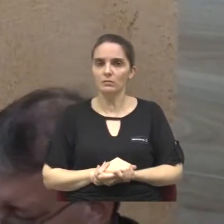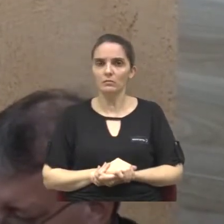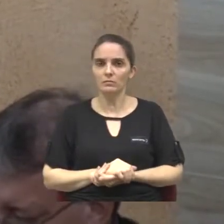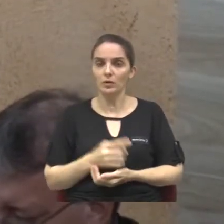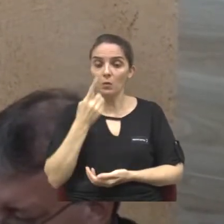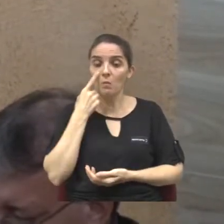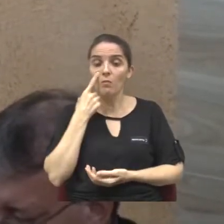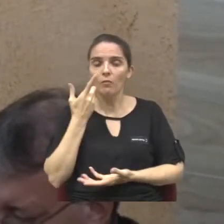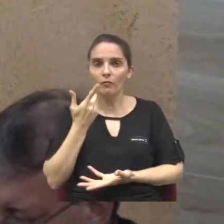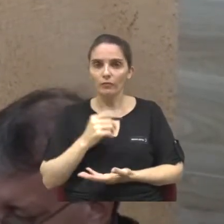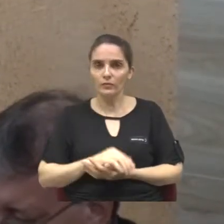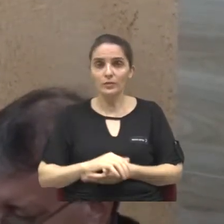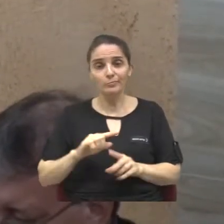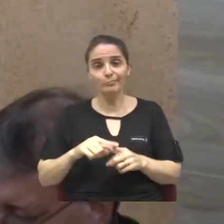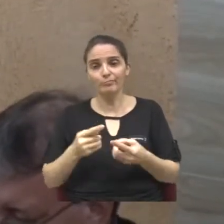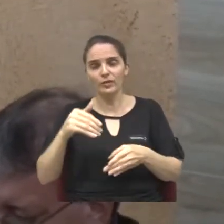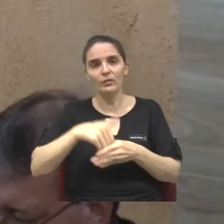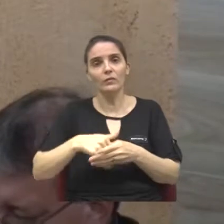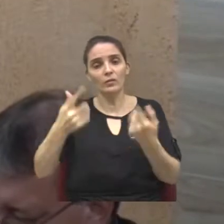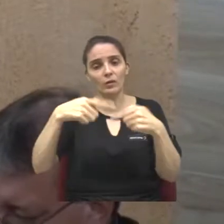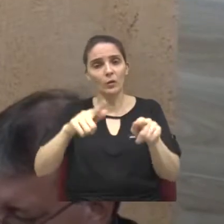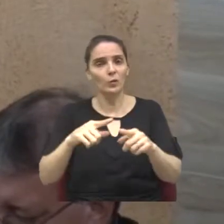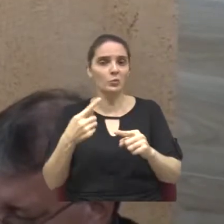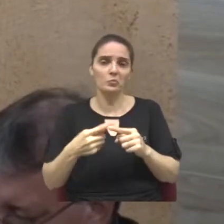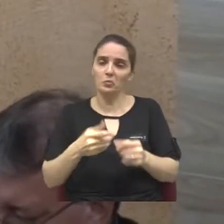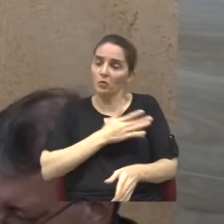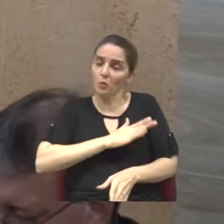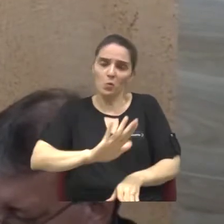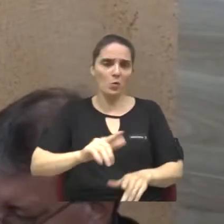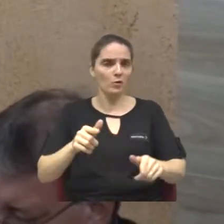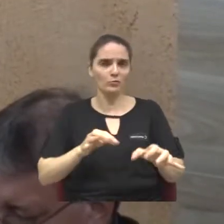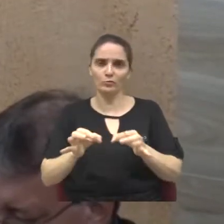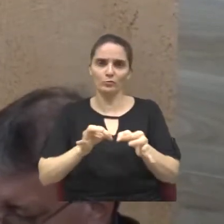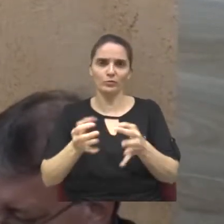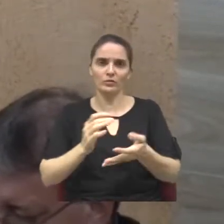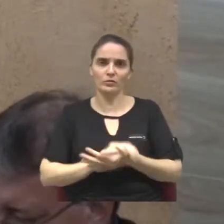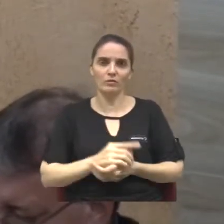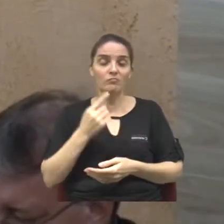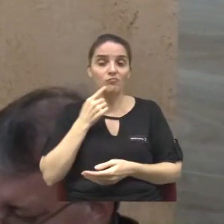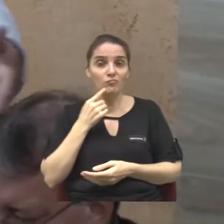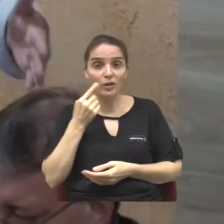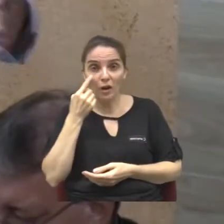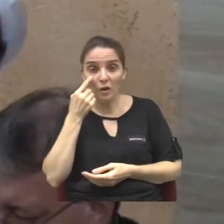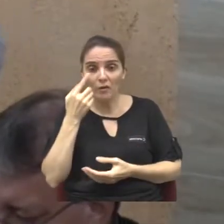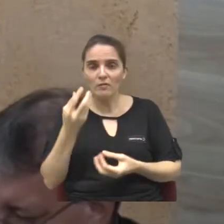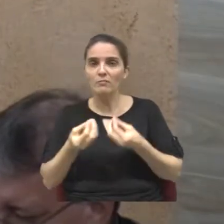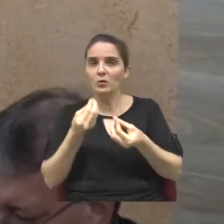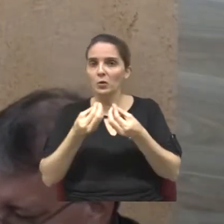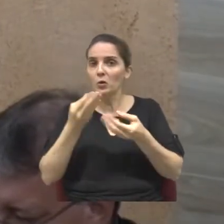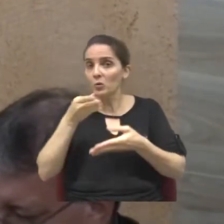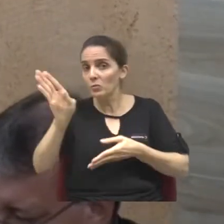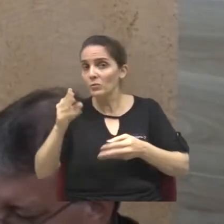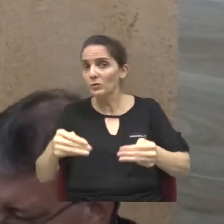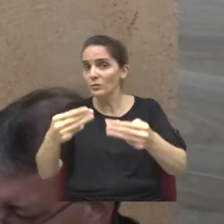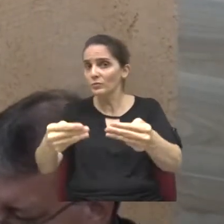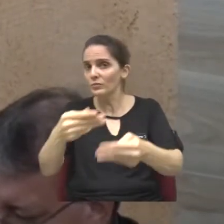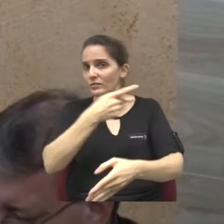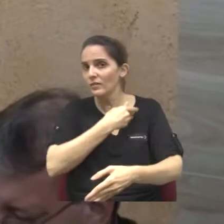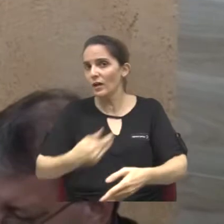vi. Mas eu vou votar contra porque eu sou contra o projeto. Inclusive, estou até vendo uma forma de ir ao Ministério Público